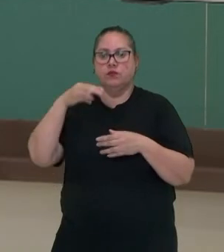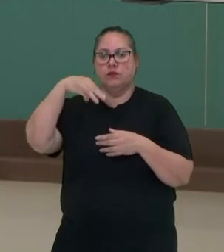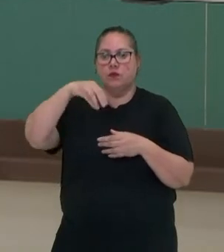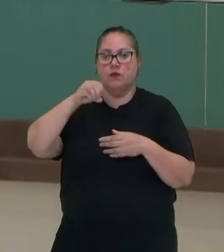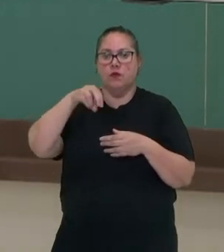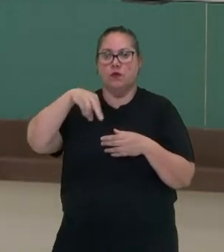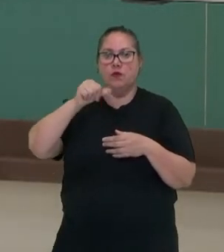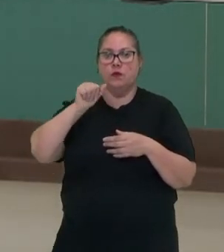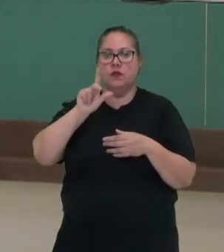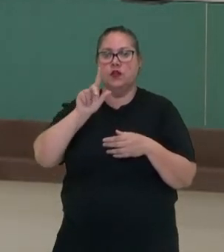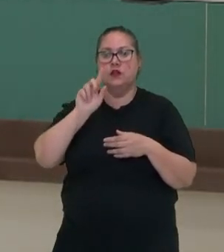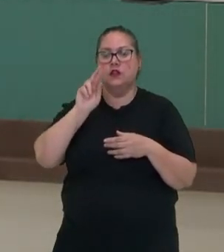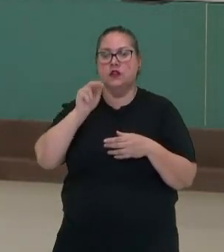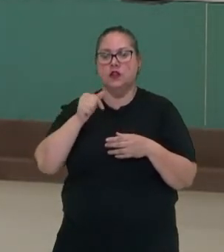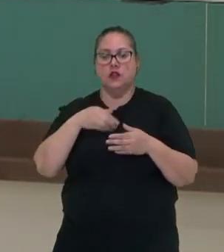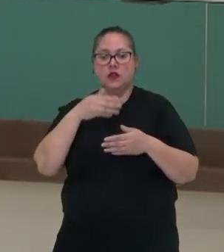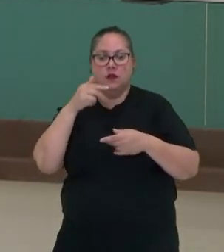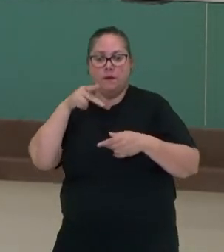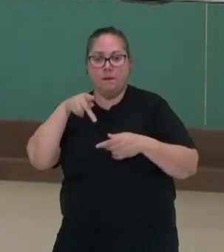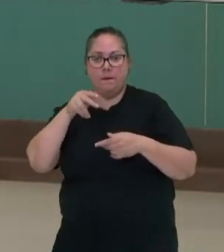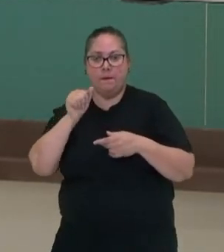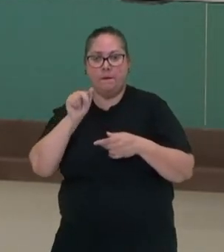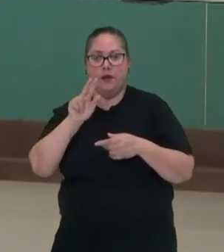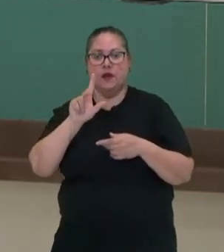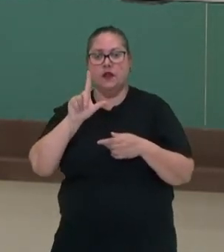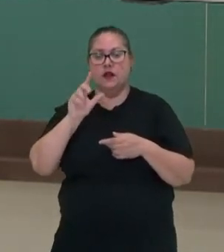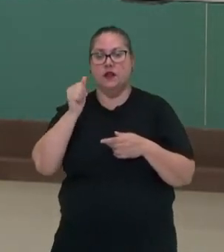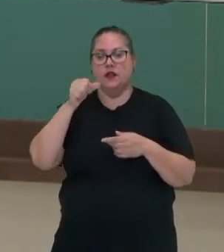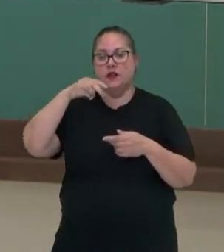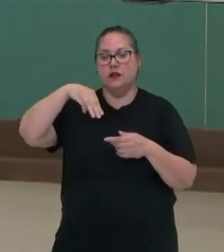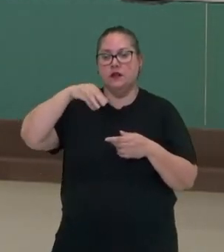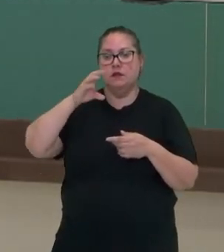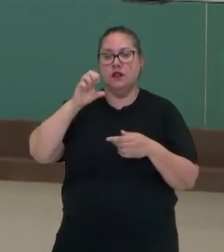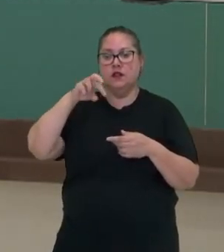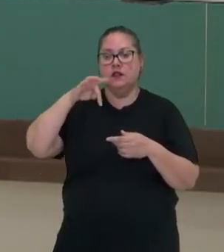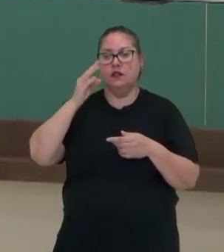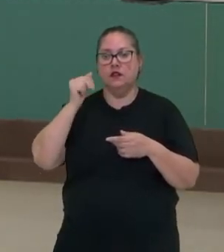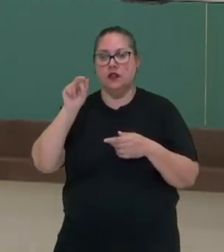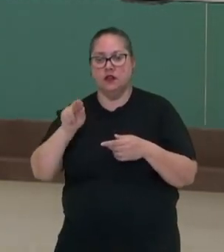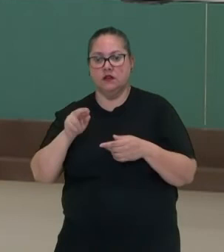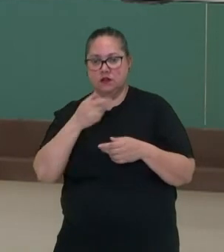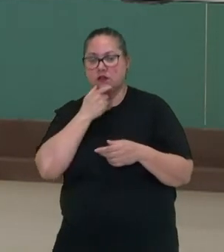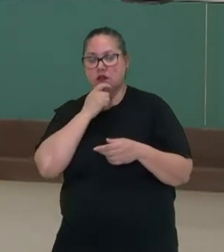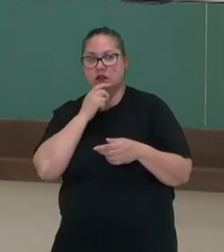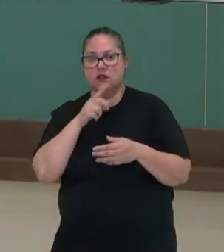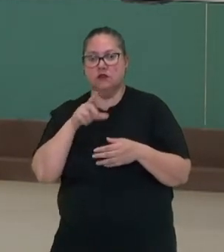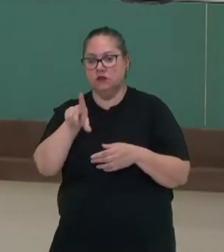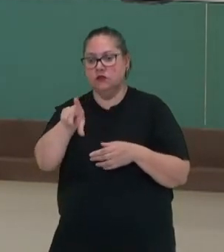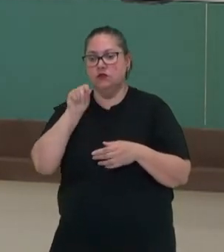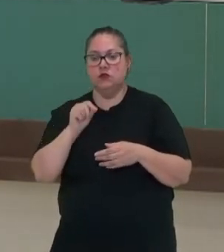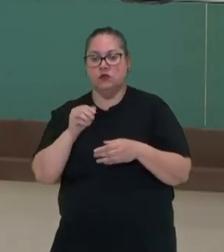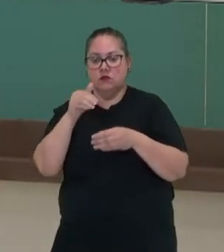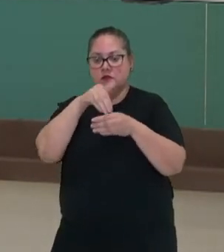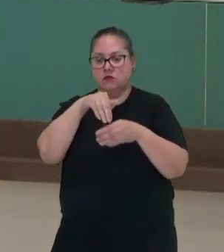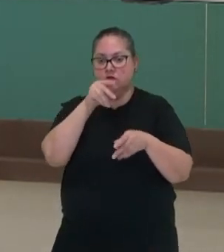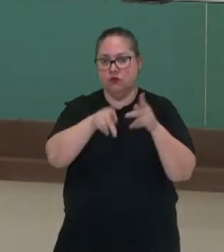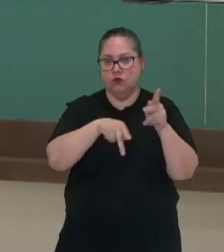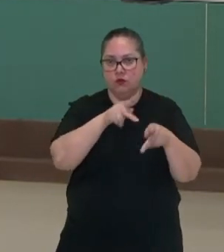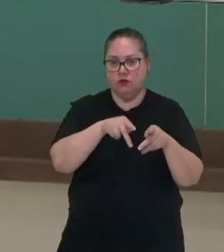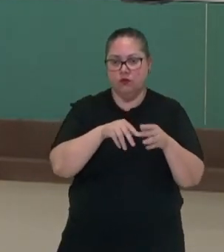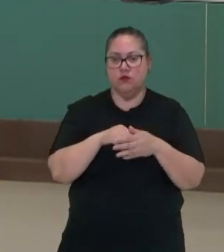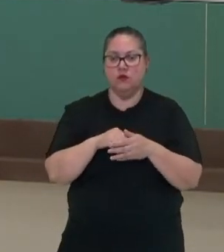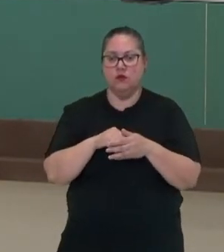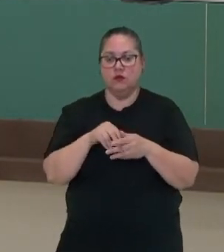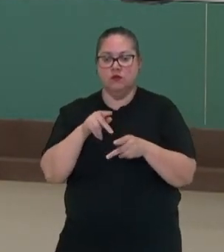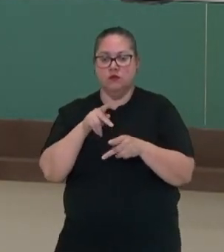monarquia constitucional parlamentarista, que é aquela presente no Reino Unido, existe um parlamento que é escolhido entre representantes do povo, são